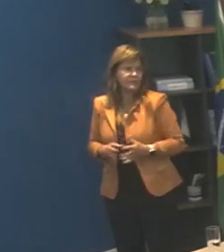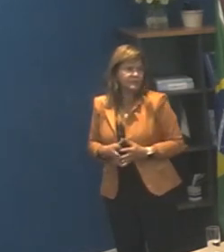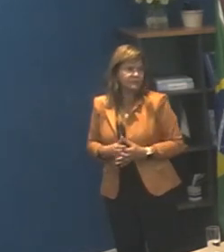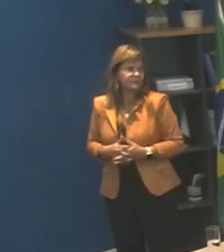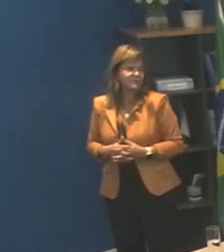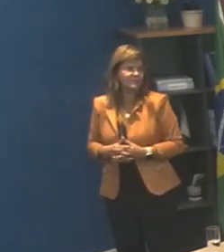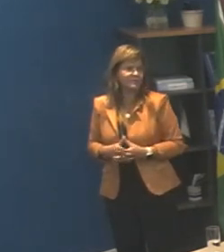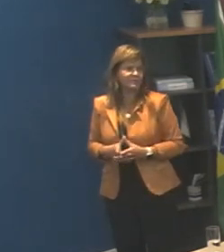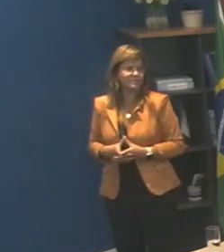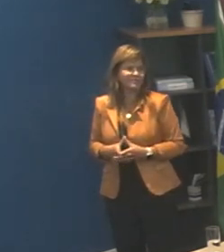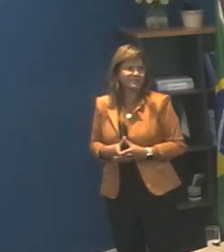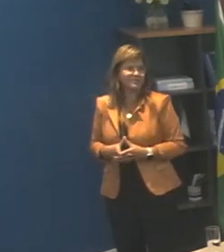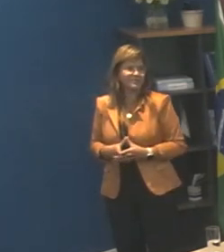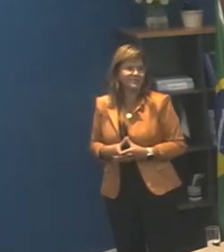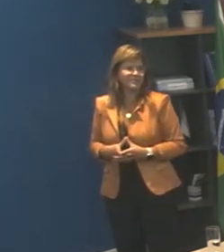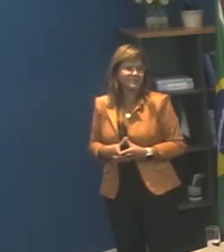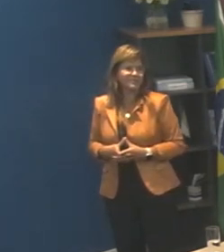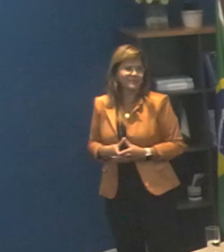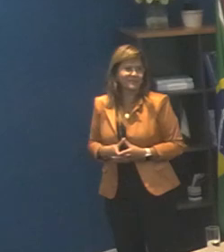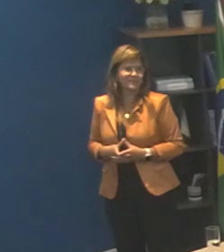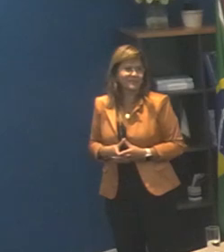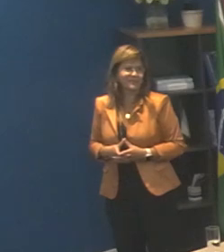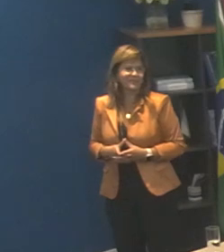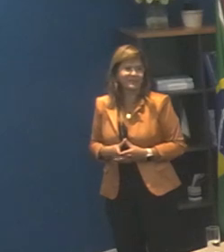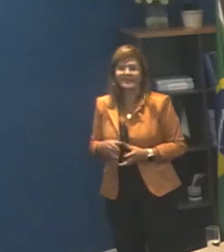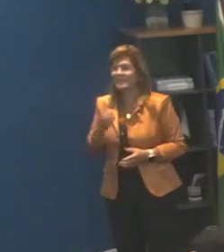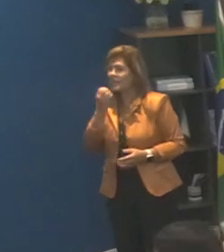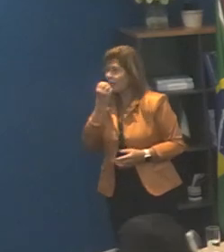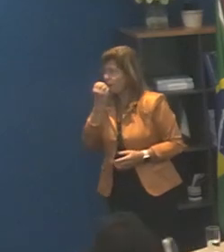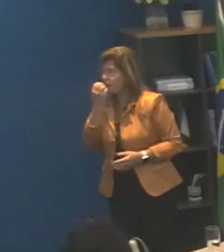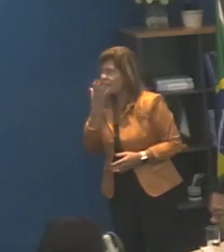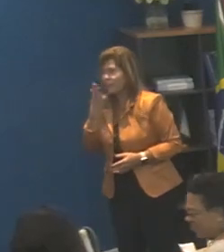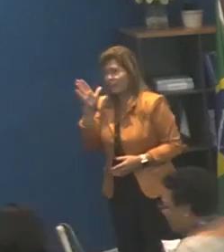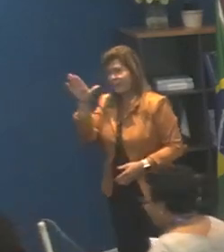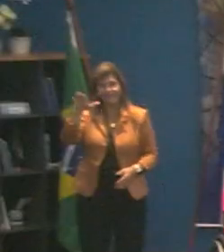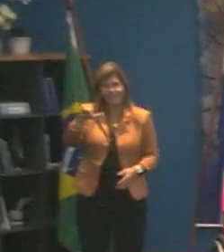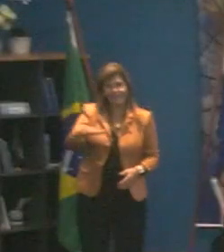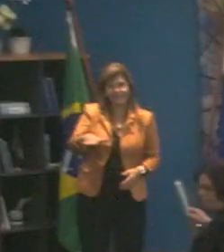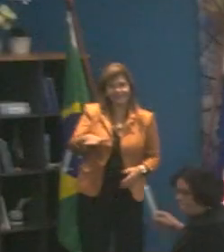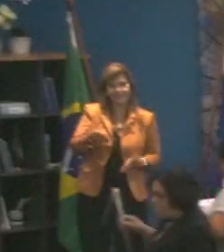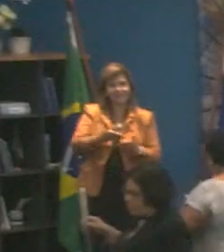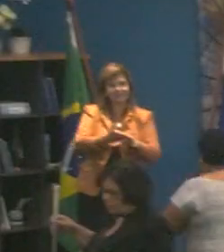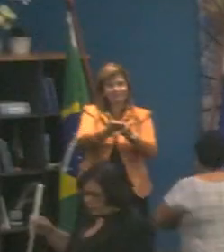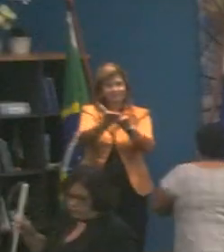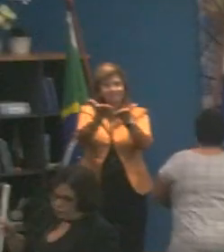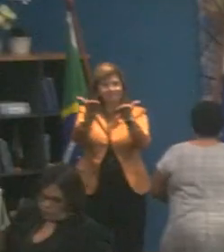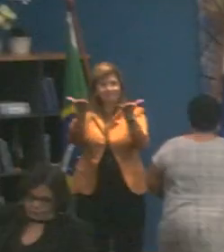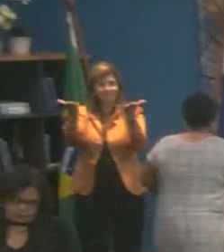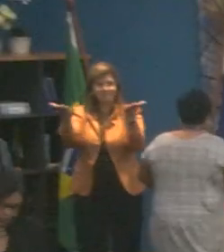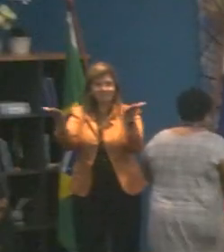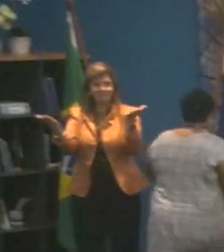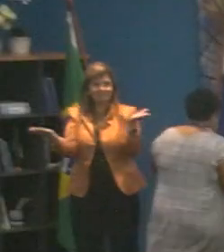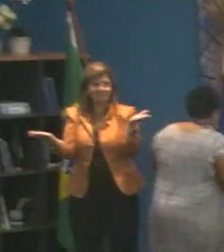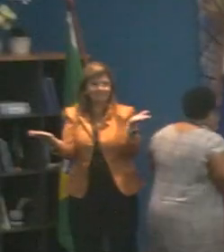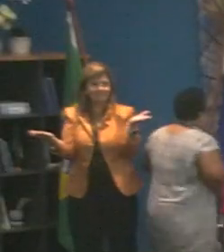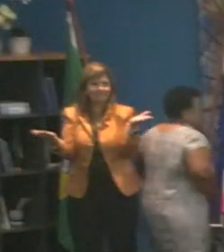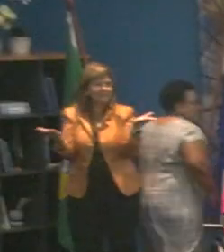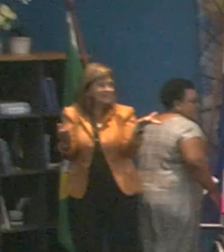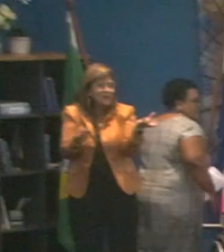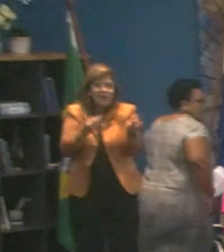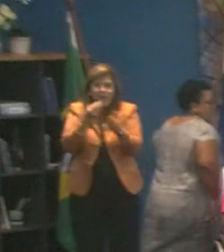Todos. que dizer diante de